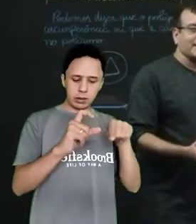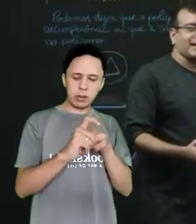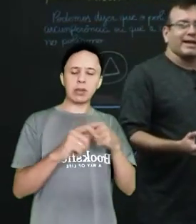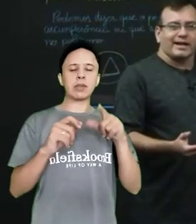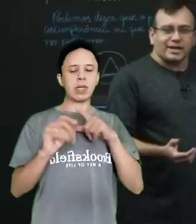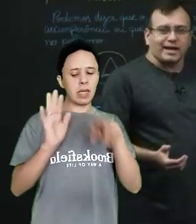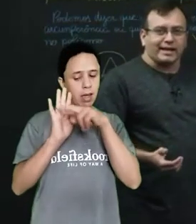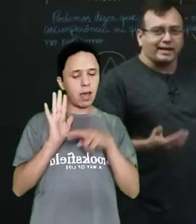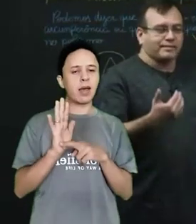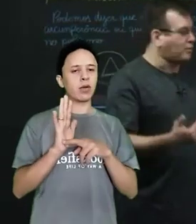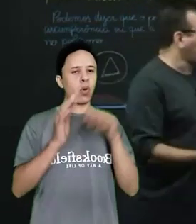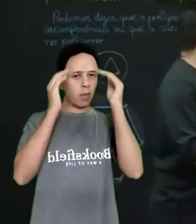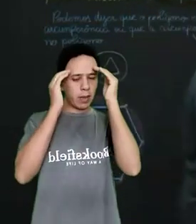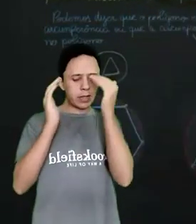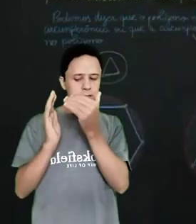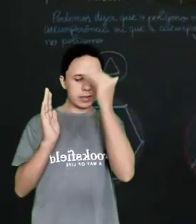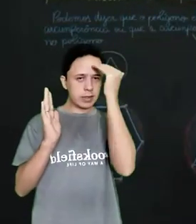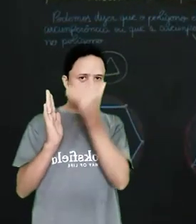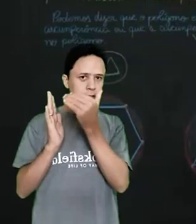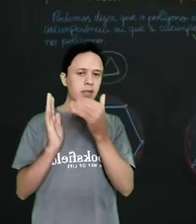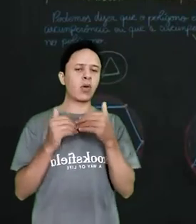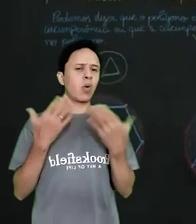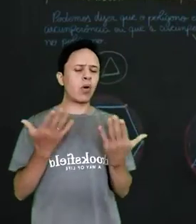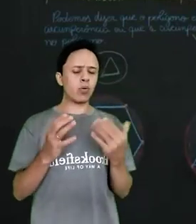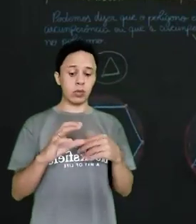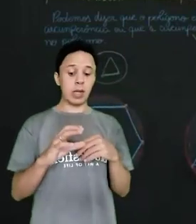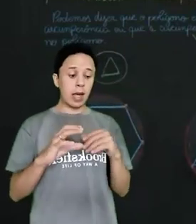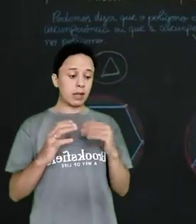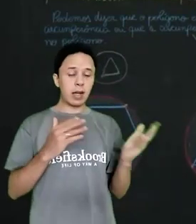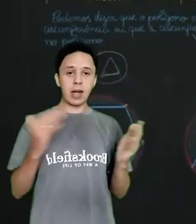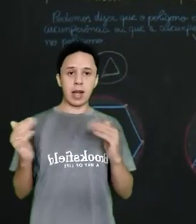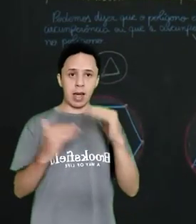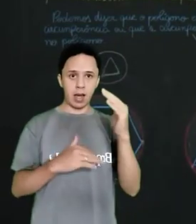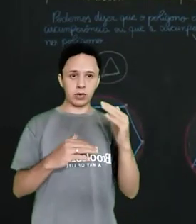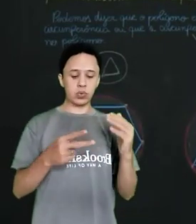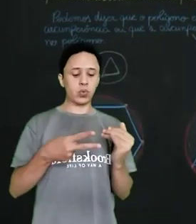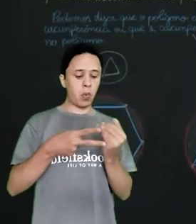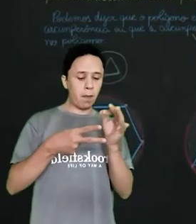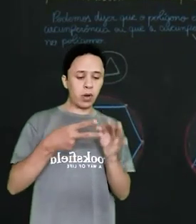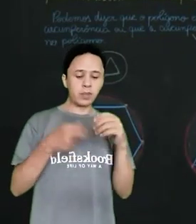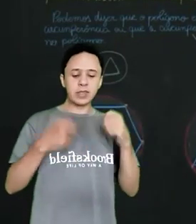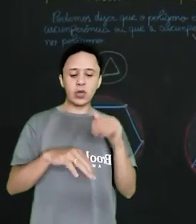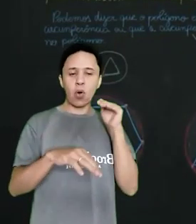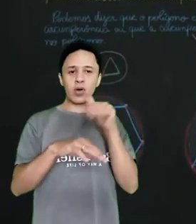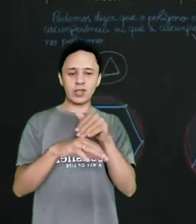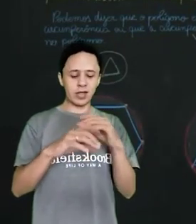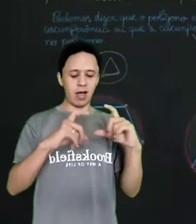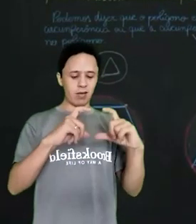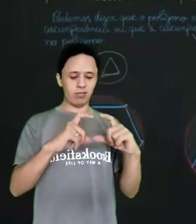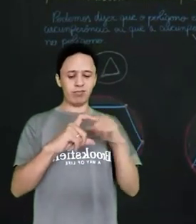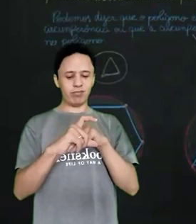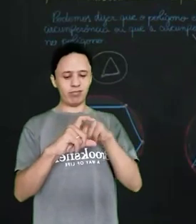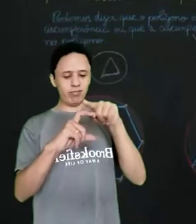tem que obedecer esta regrinha. Qual regrinha? Cada lado do polígono, reparem, tem que tocar a circunferência